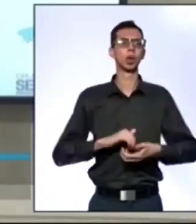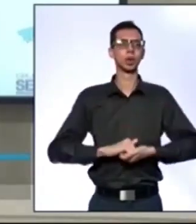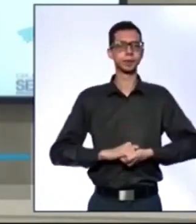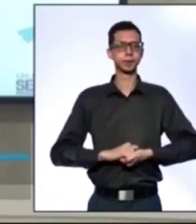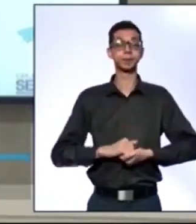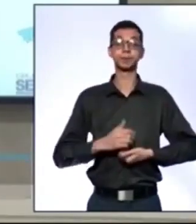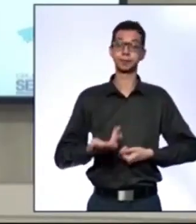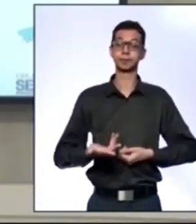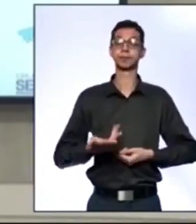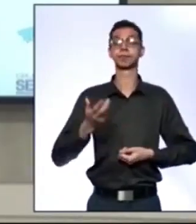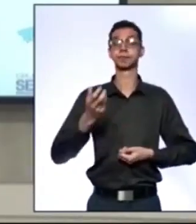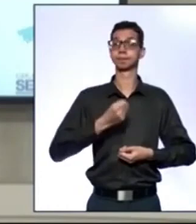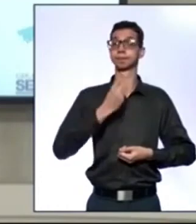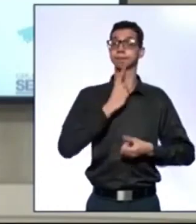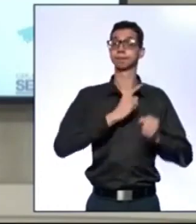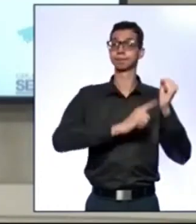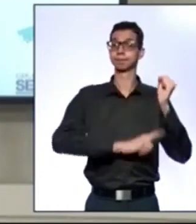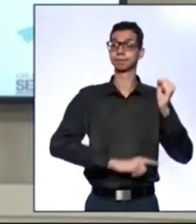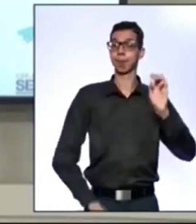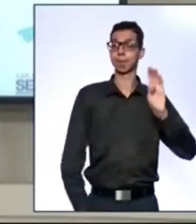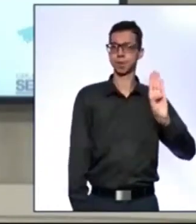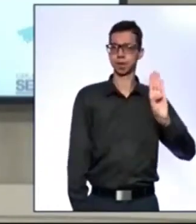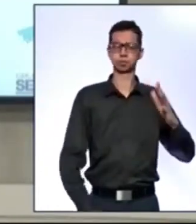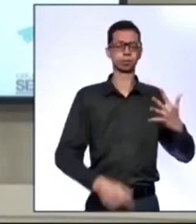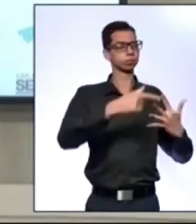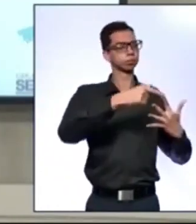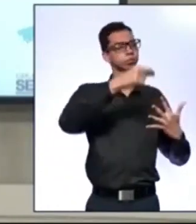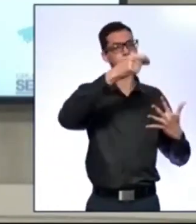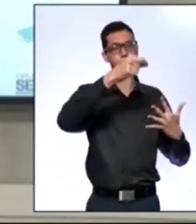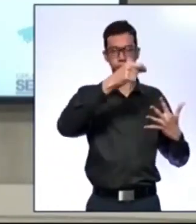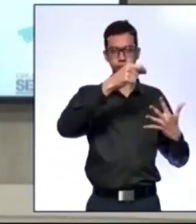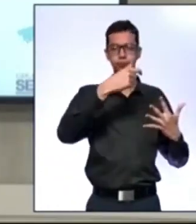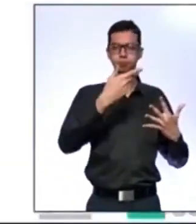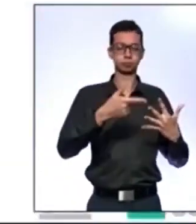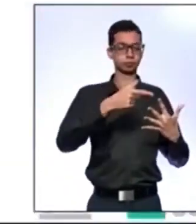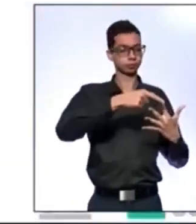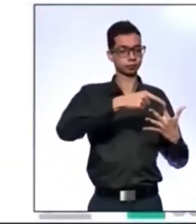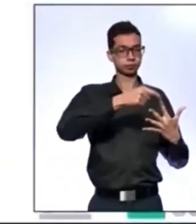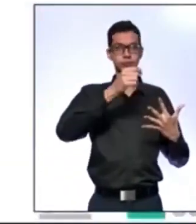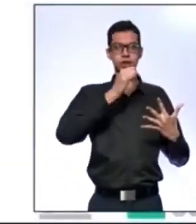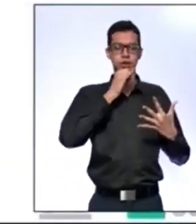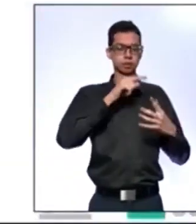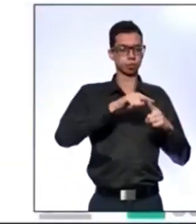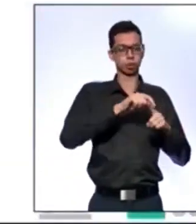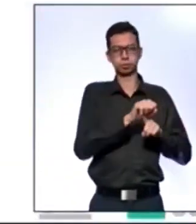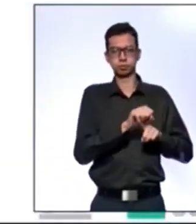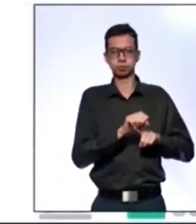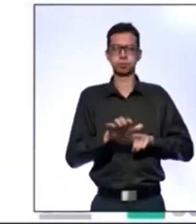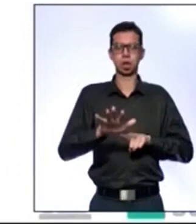este linfócito B selecionado vai sofrer divisões celulares. Vai sofrer mitoses.